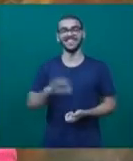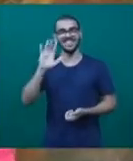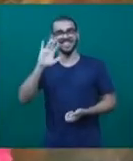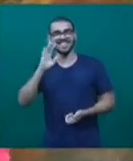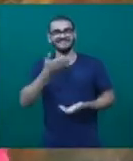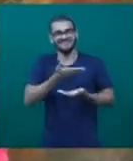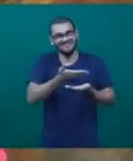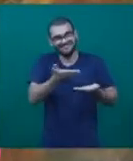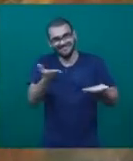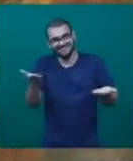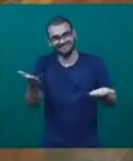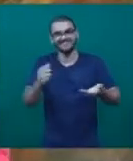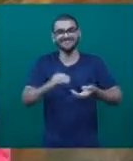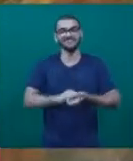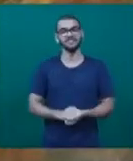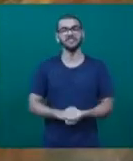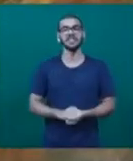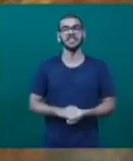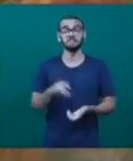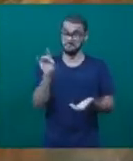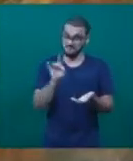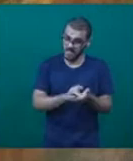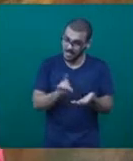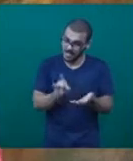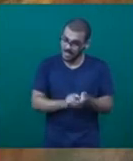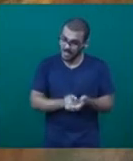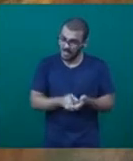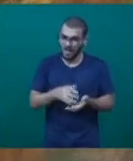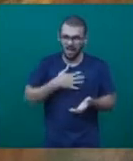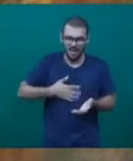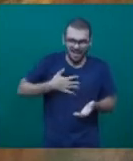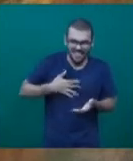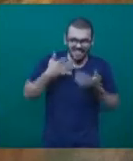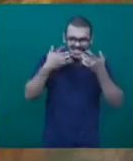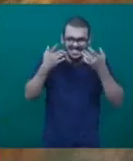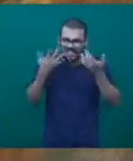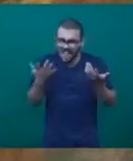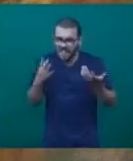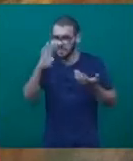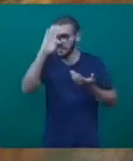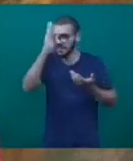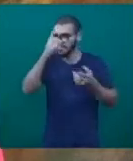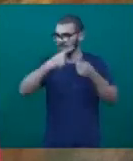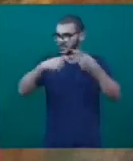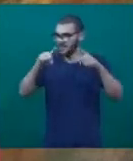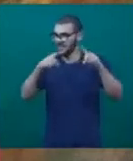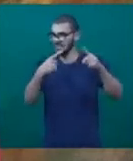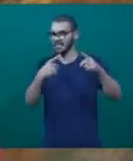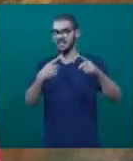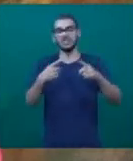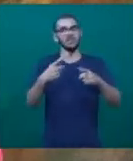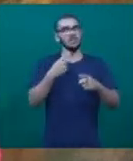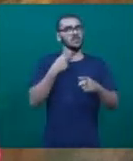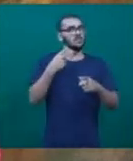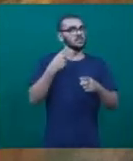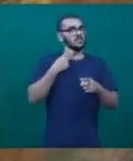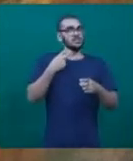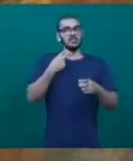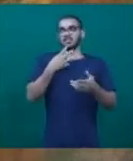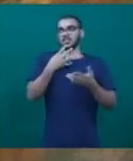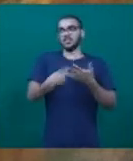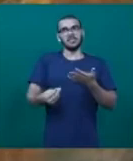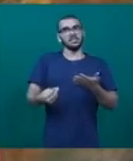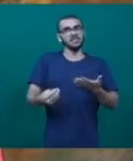que acompanham o TV Notícias. É isso mesmo, quem gosta de teatro, principalmente musical, não pode perder esse espetáculo.